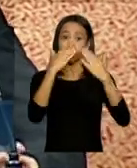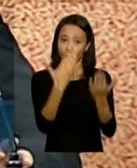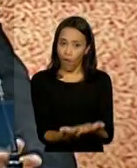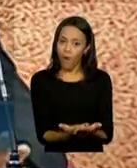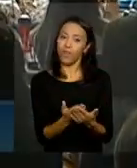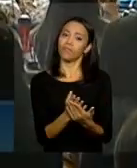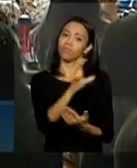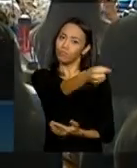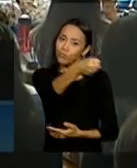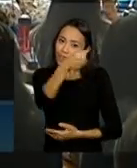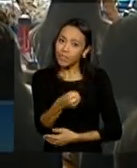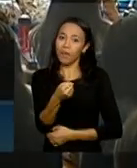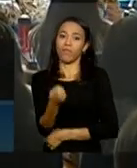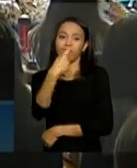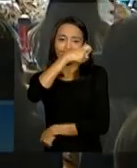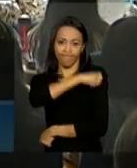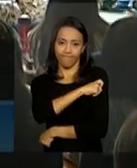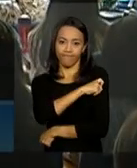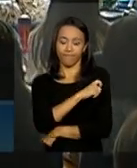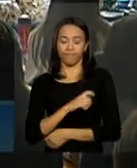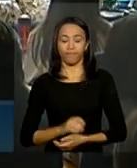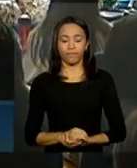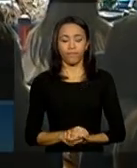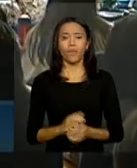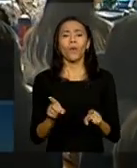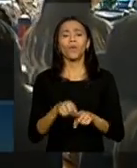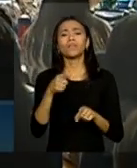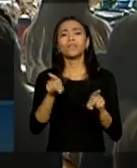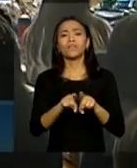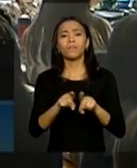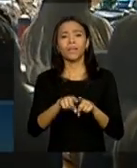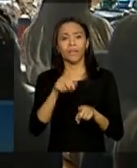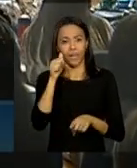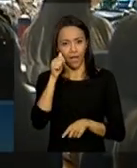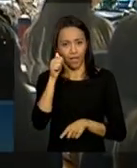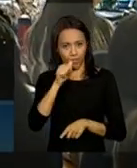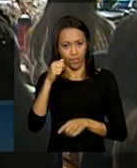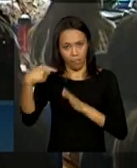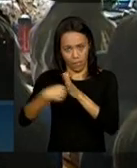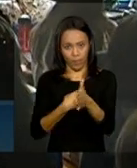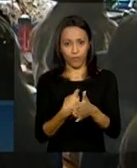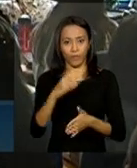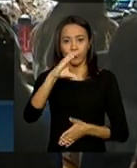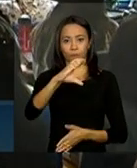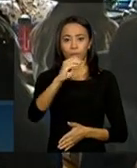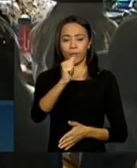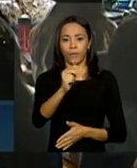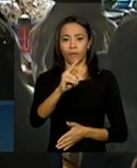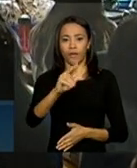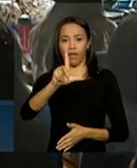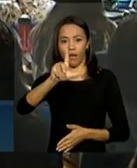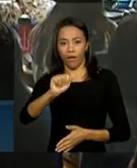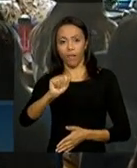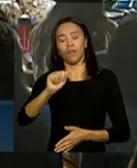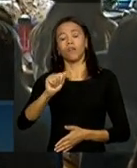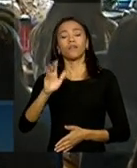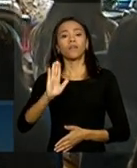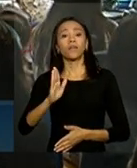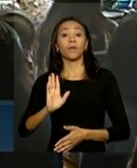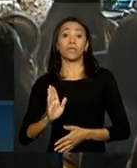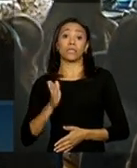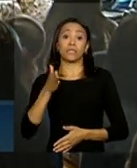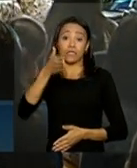vacinais uma coisa também que a Carla comentou na na na primeira fala dela a gente espera que nessa Aída oo posto de